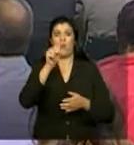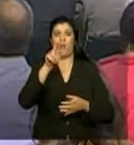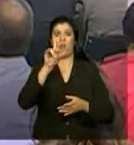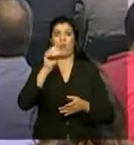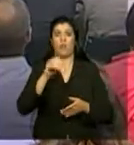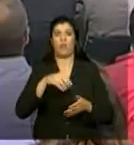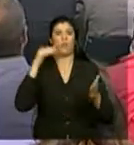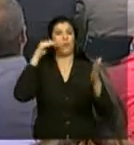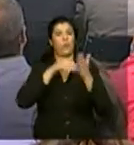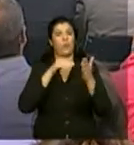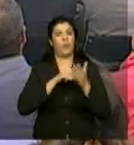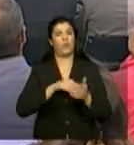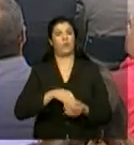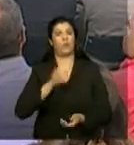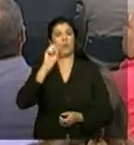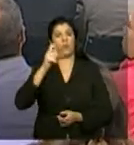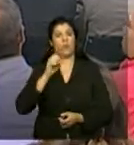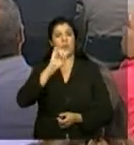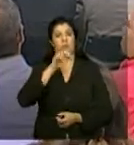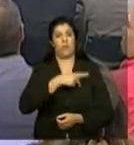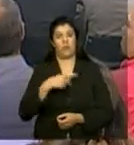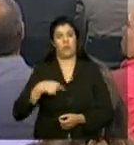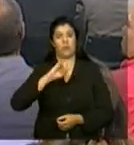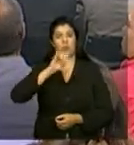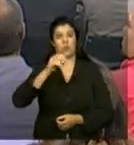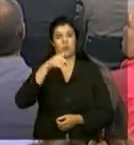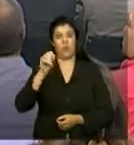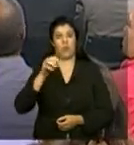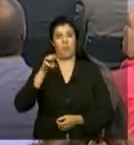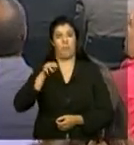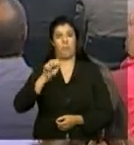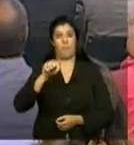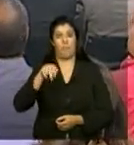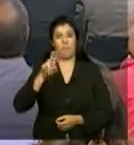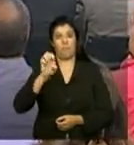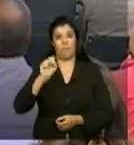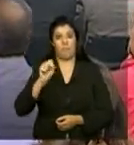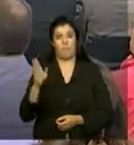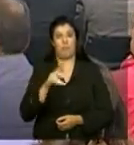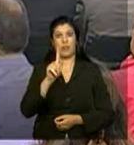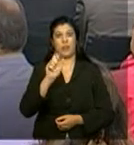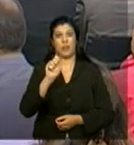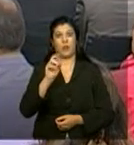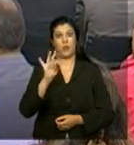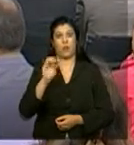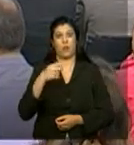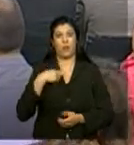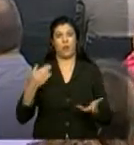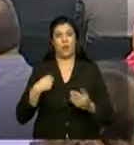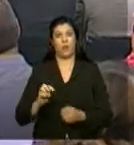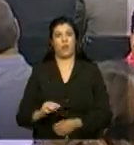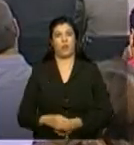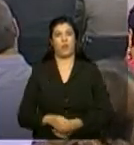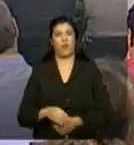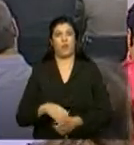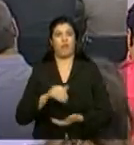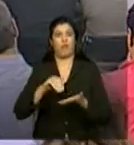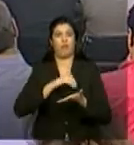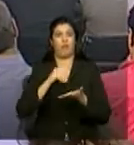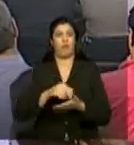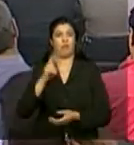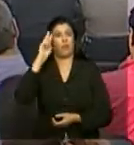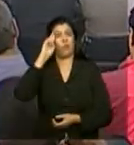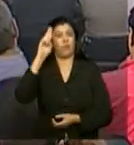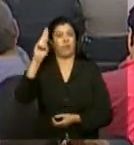joão marques viu que o regular neste momento tem a palavra ministra de estado chefe da secretaria de direitos humanos da presidência da república